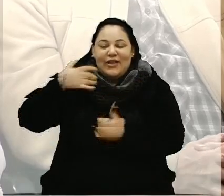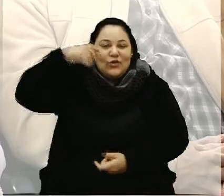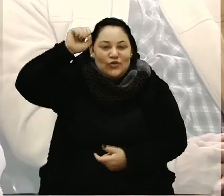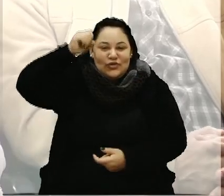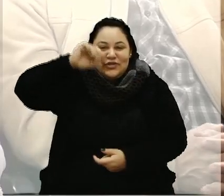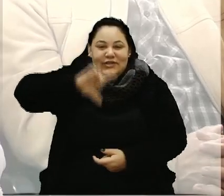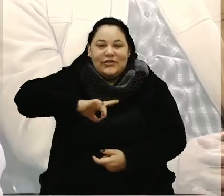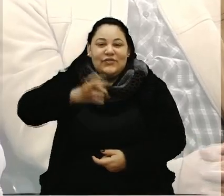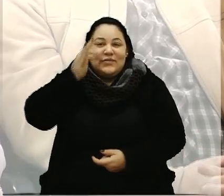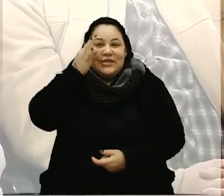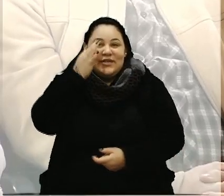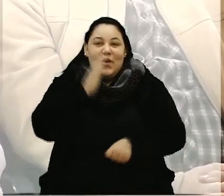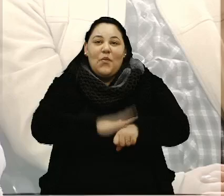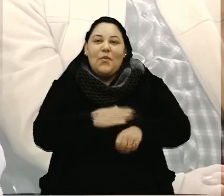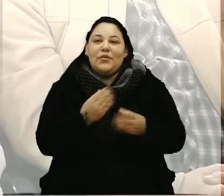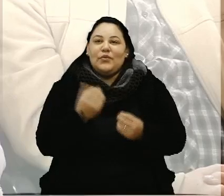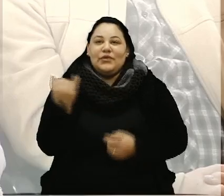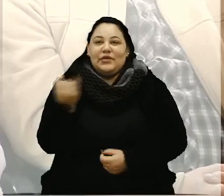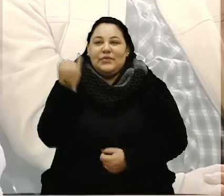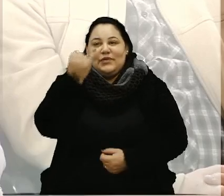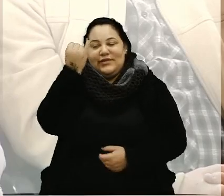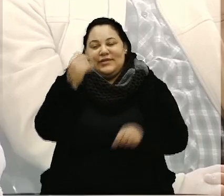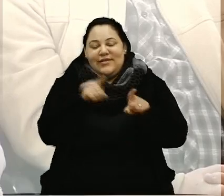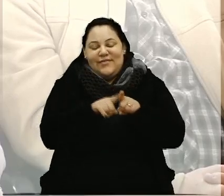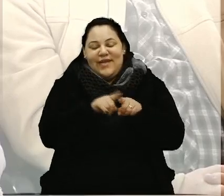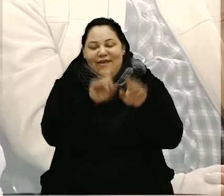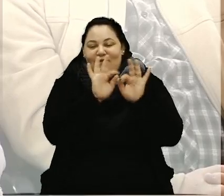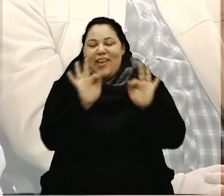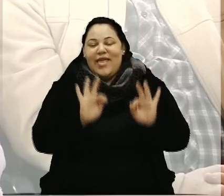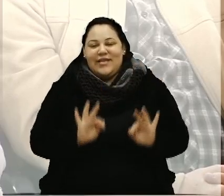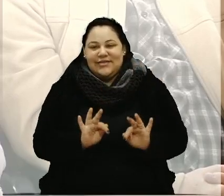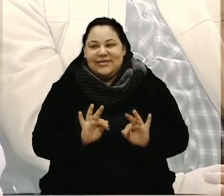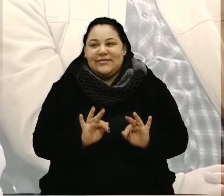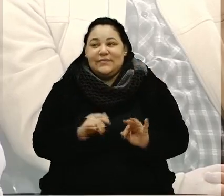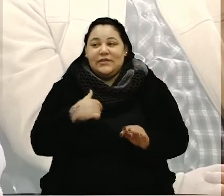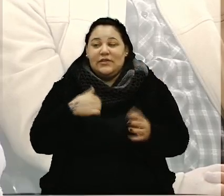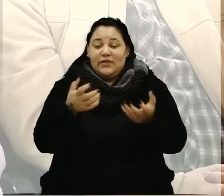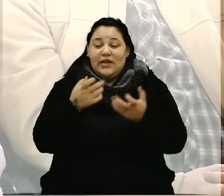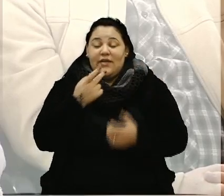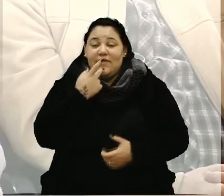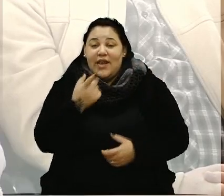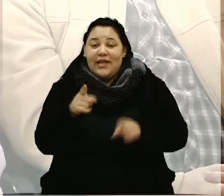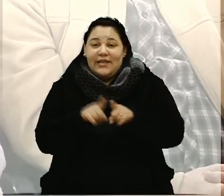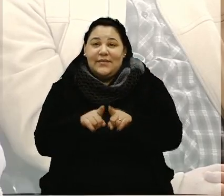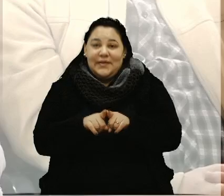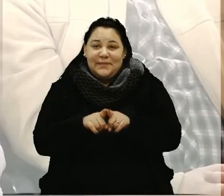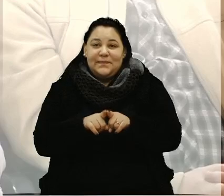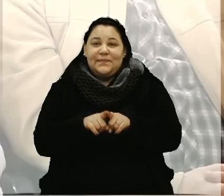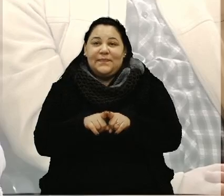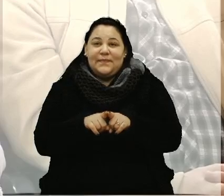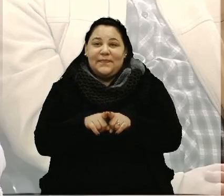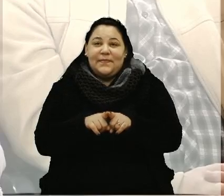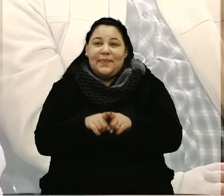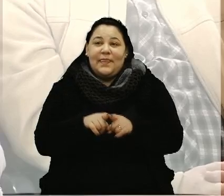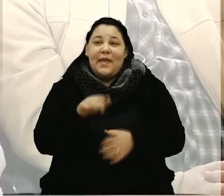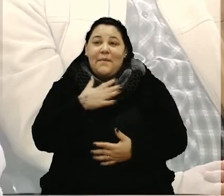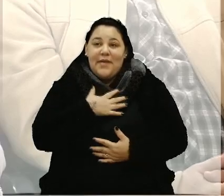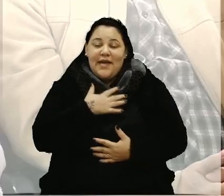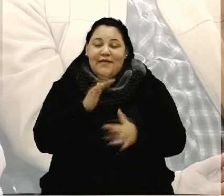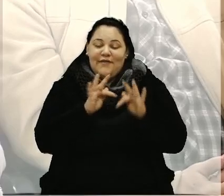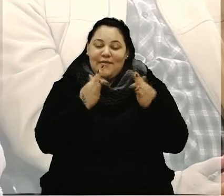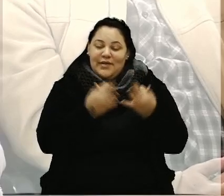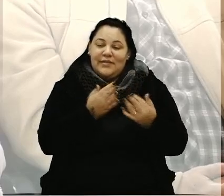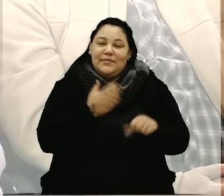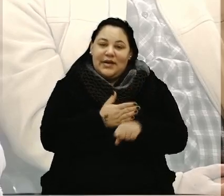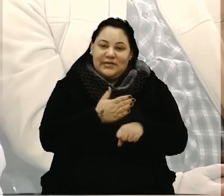foi um momento muito importante, um momento muito alegre. E dizer que eu tenho grande parte da minha família na